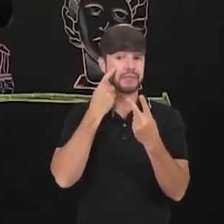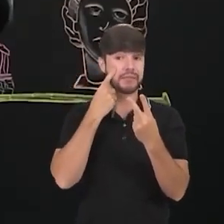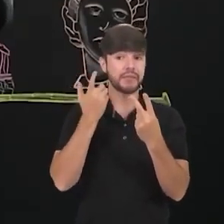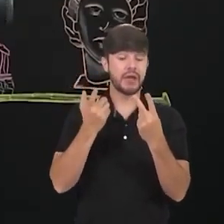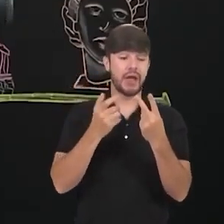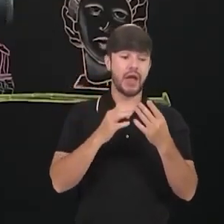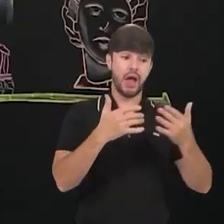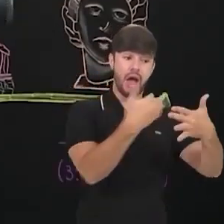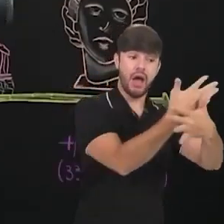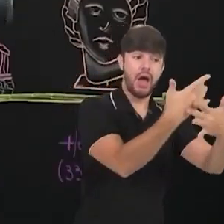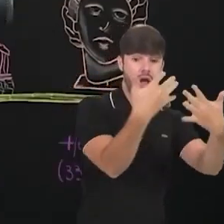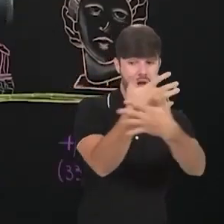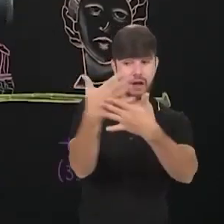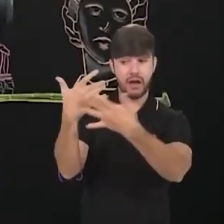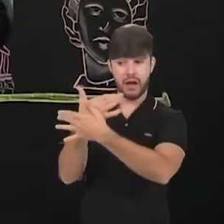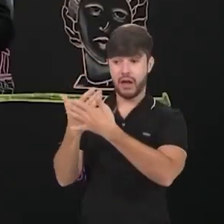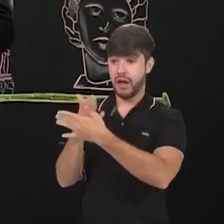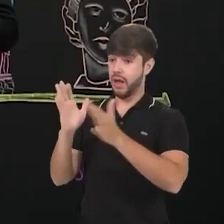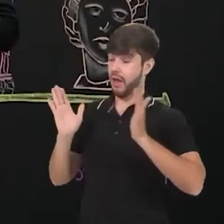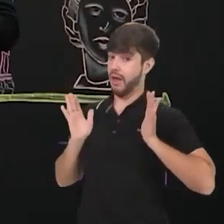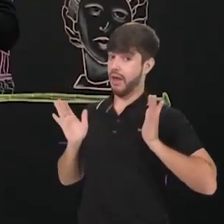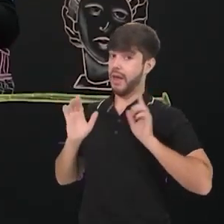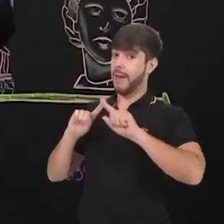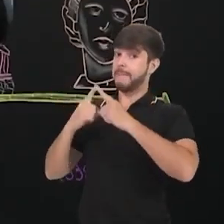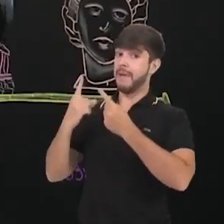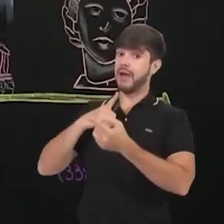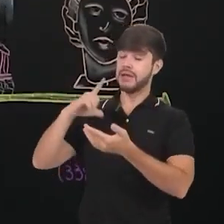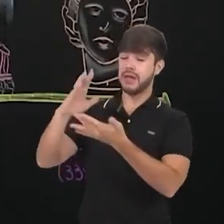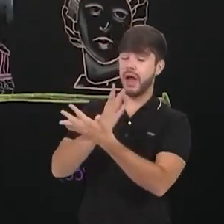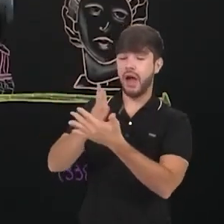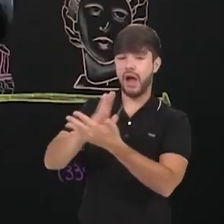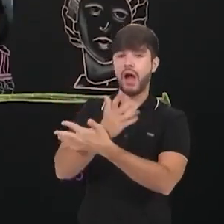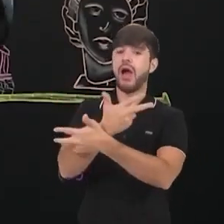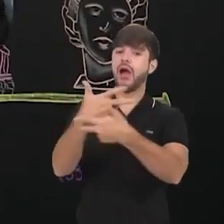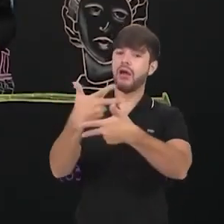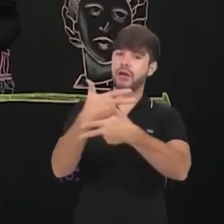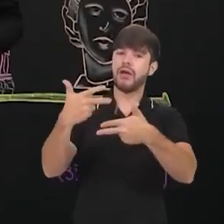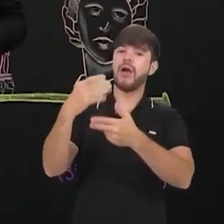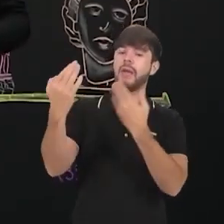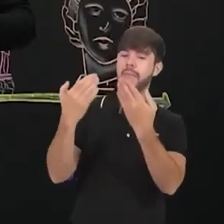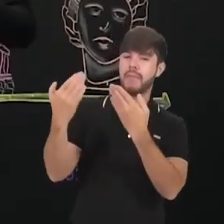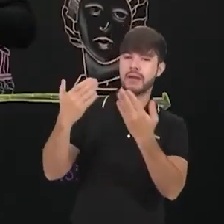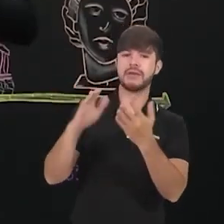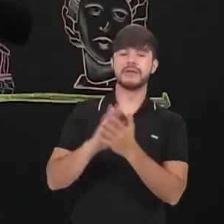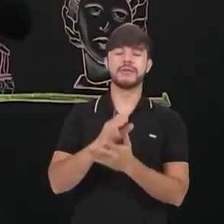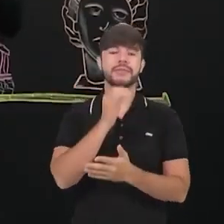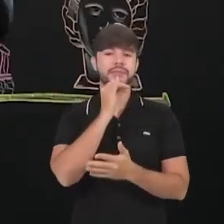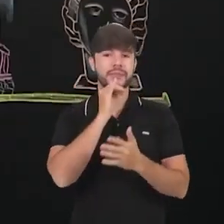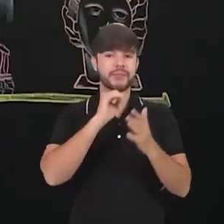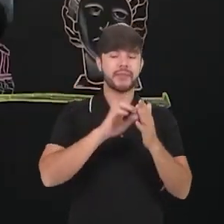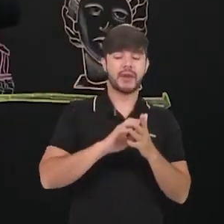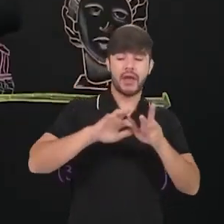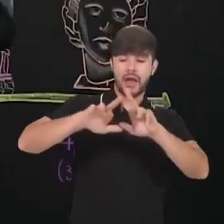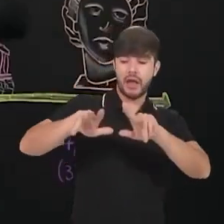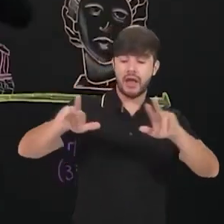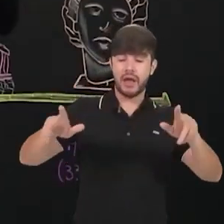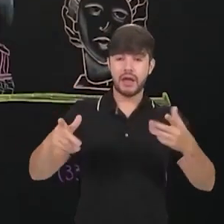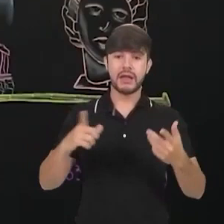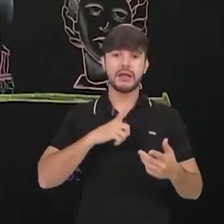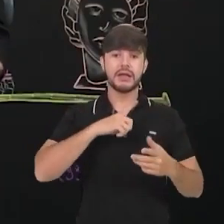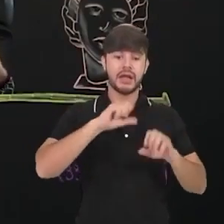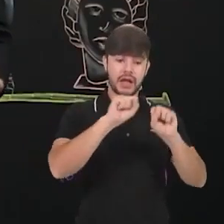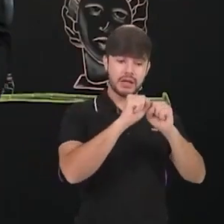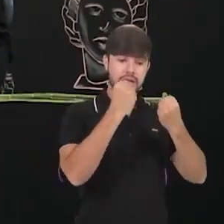eram independentes, mas tinham algumas coisas em comum. Tanto em Atenas quanto em Esparta, eram cidadãos, ou seja,